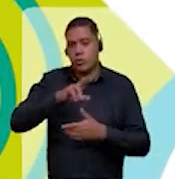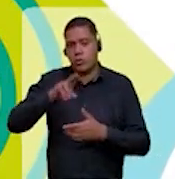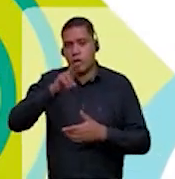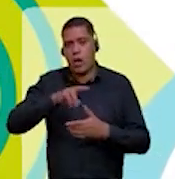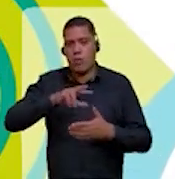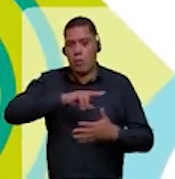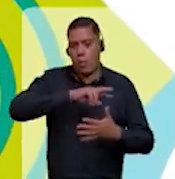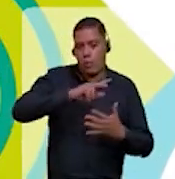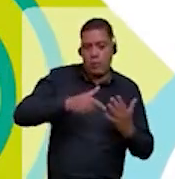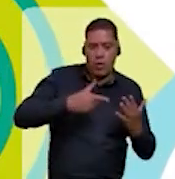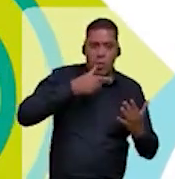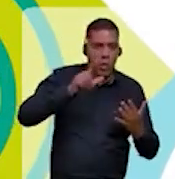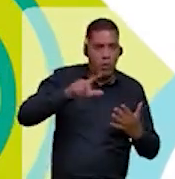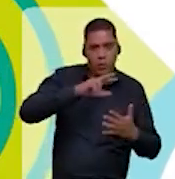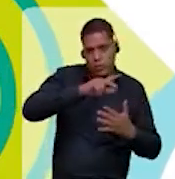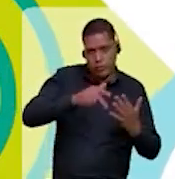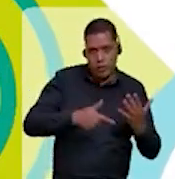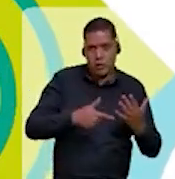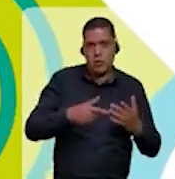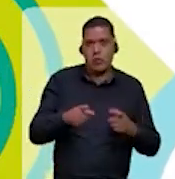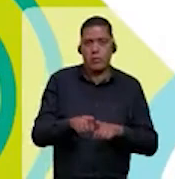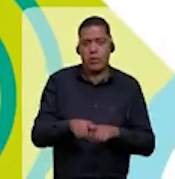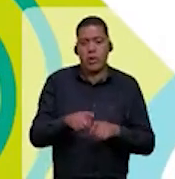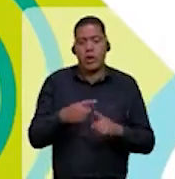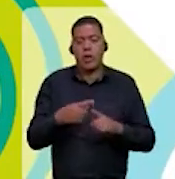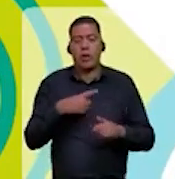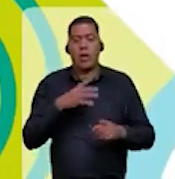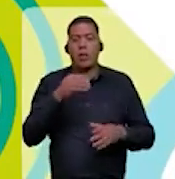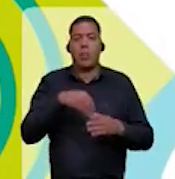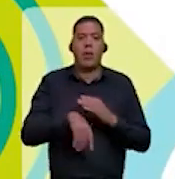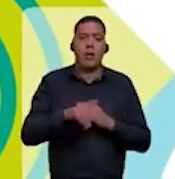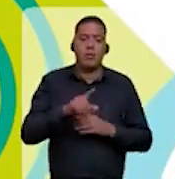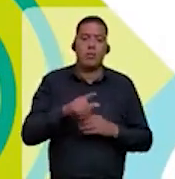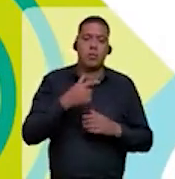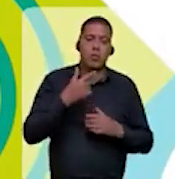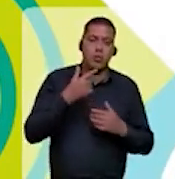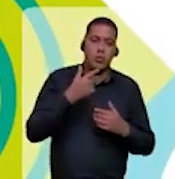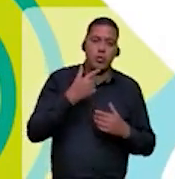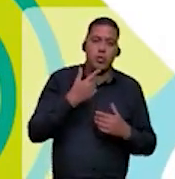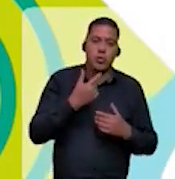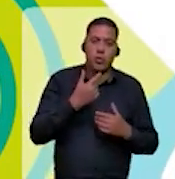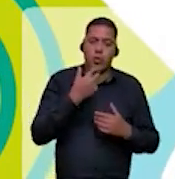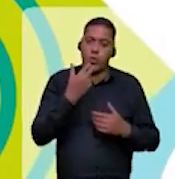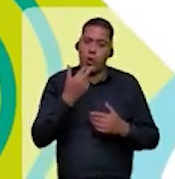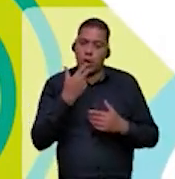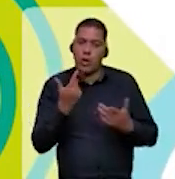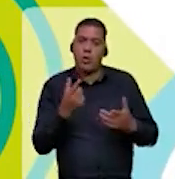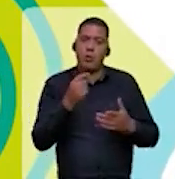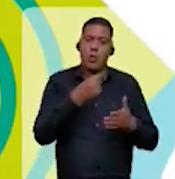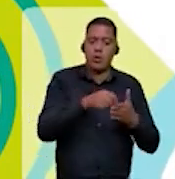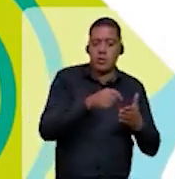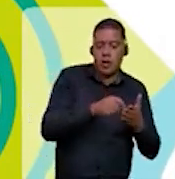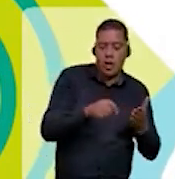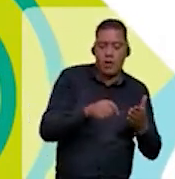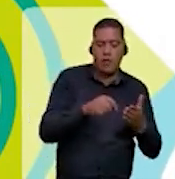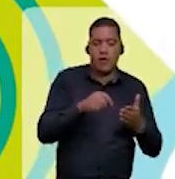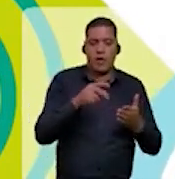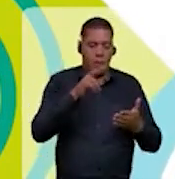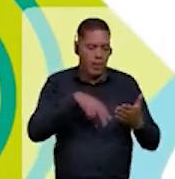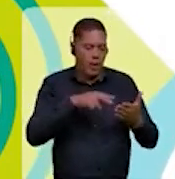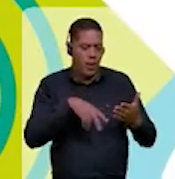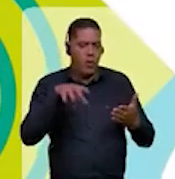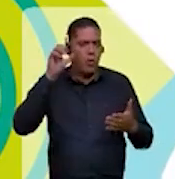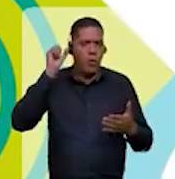realidade que se torna através do trabalho estético do idioma mais palpável a quem escreve ler ouve fala